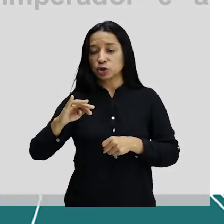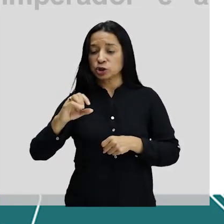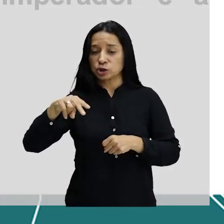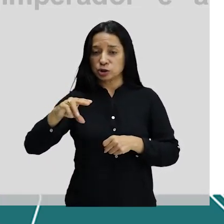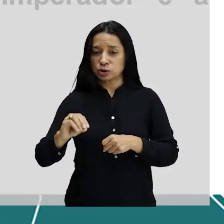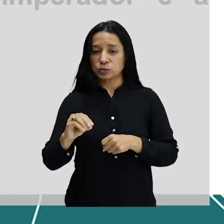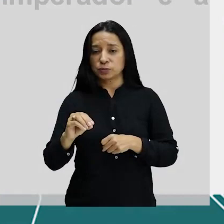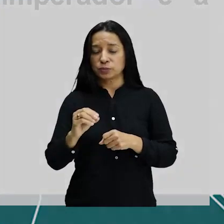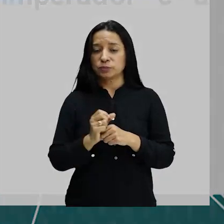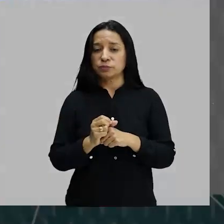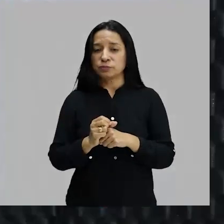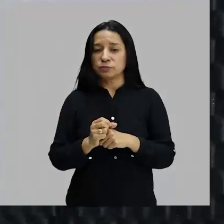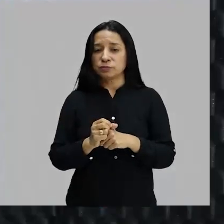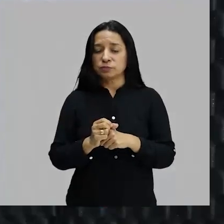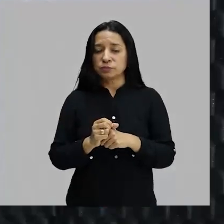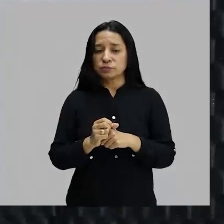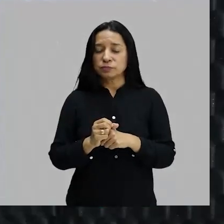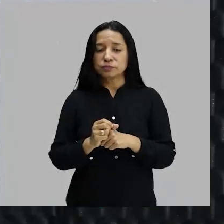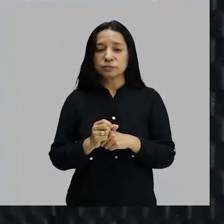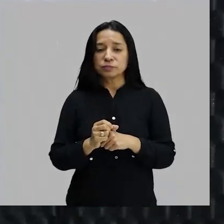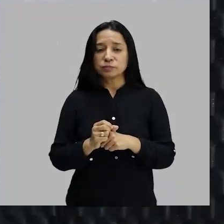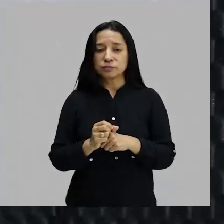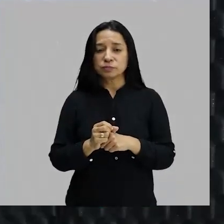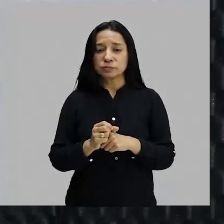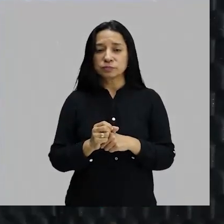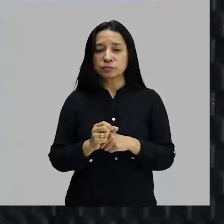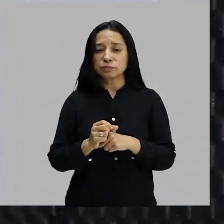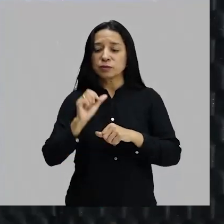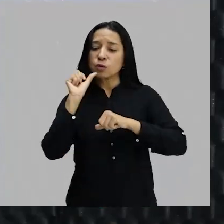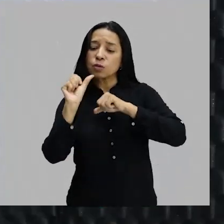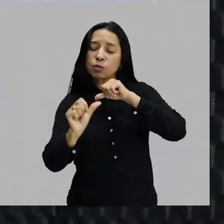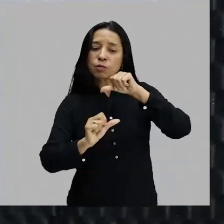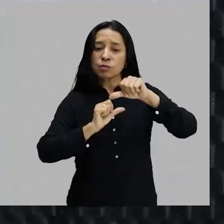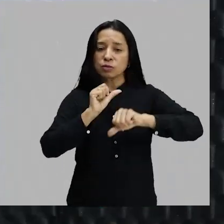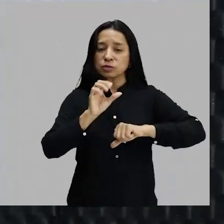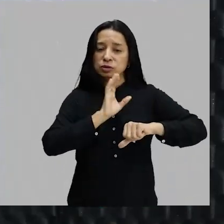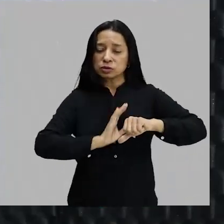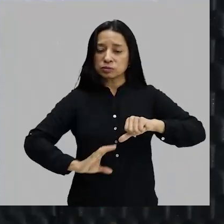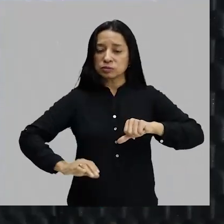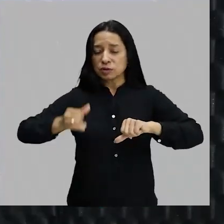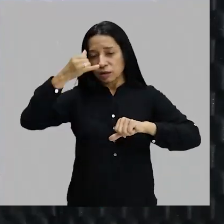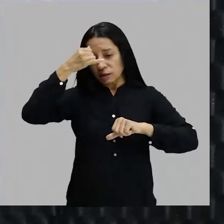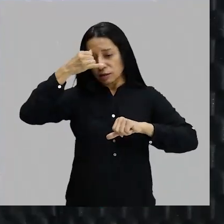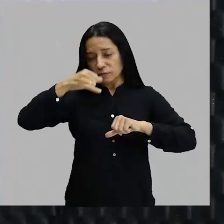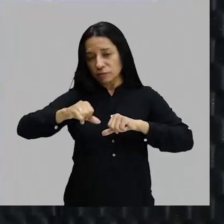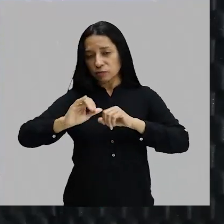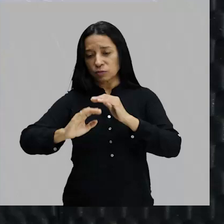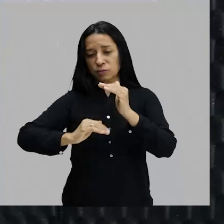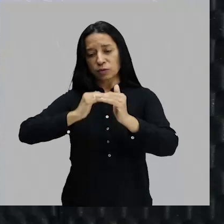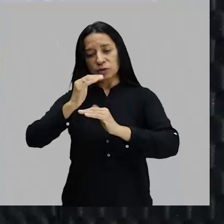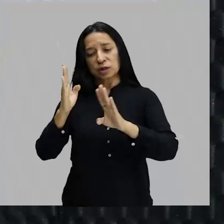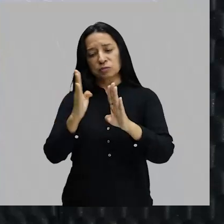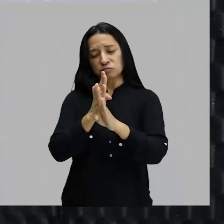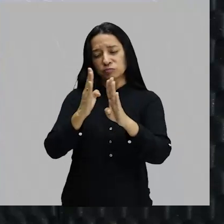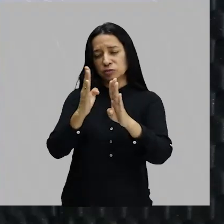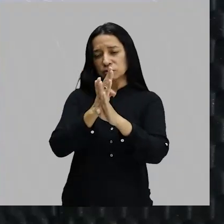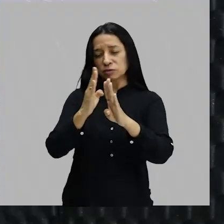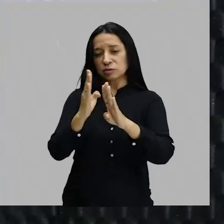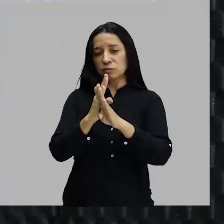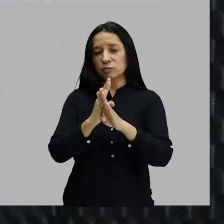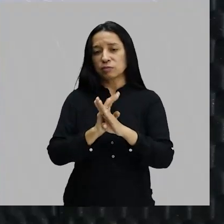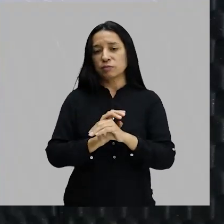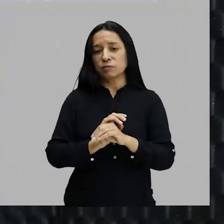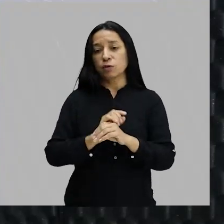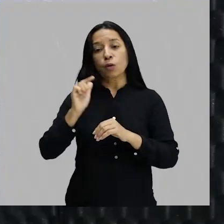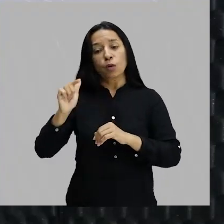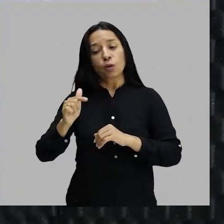mesmo. O imperador Constantino, ele já convertido ao cristianismo, ele evitou esse processo de perseguição. Nota,